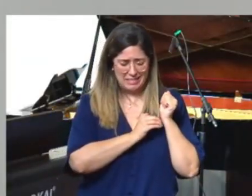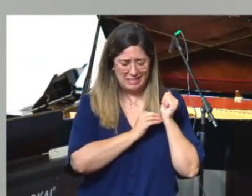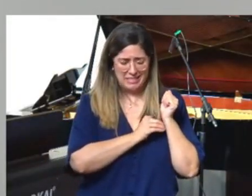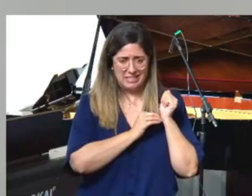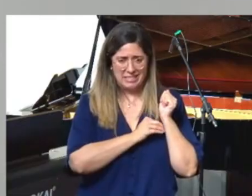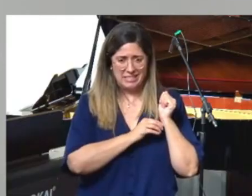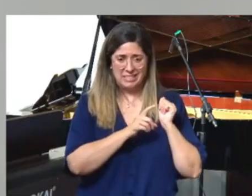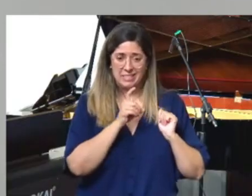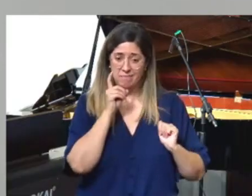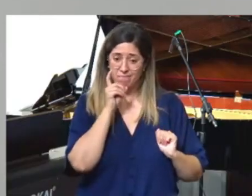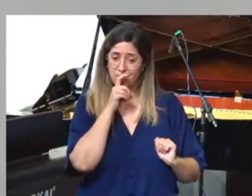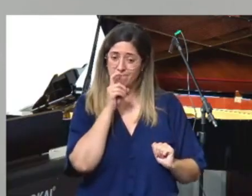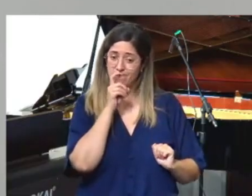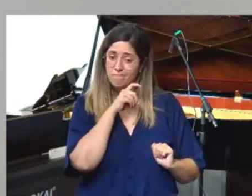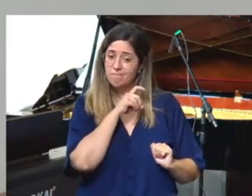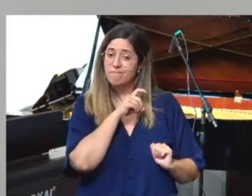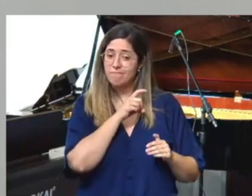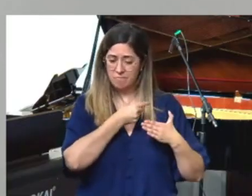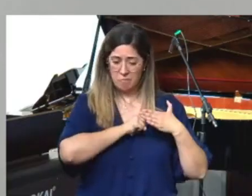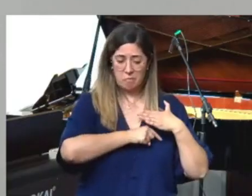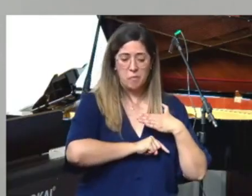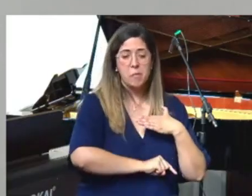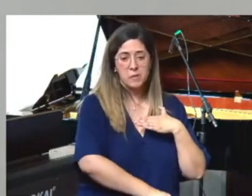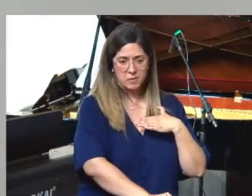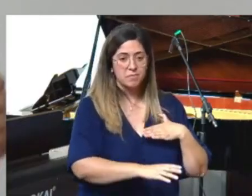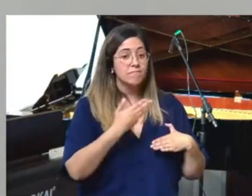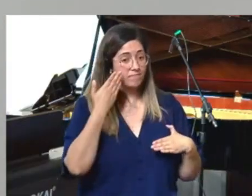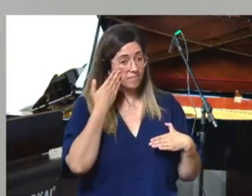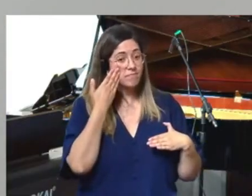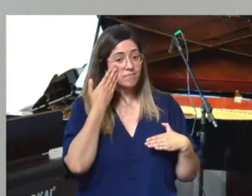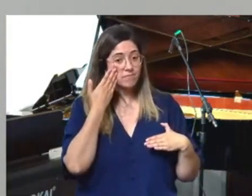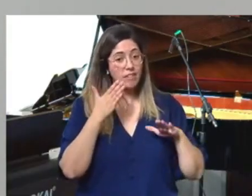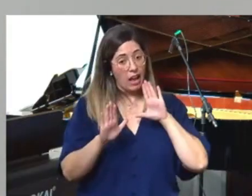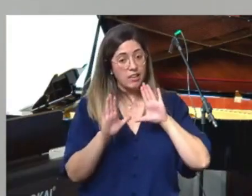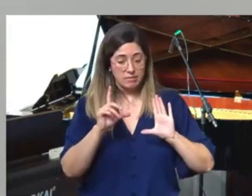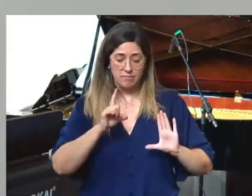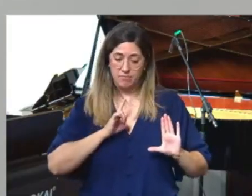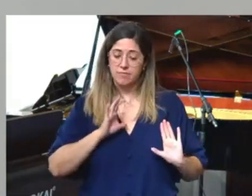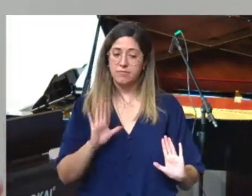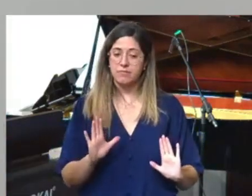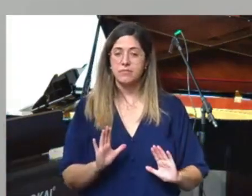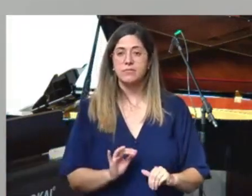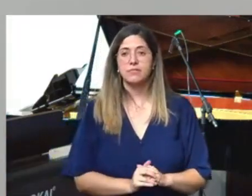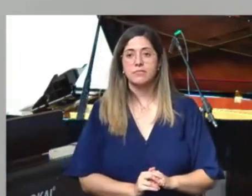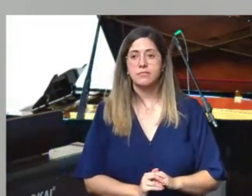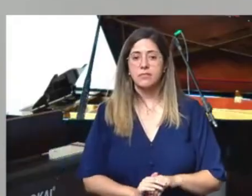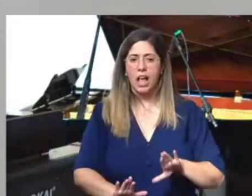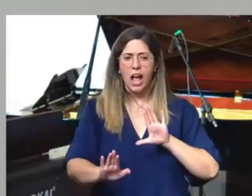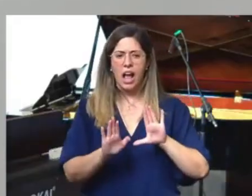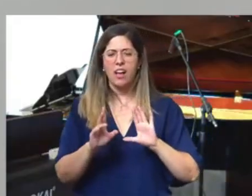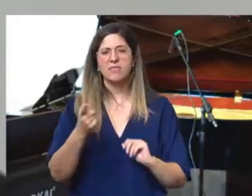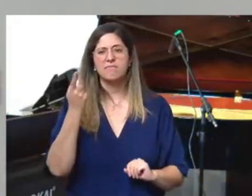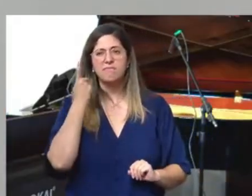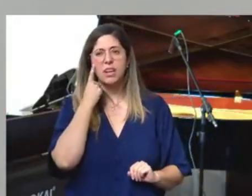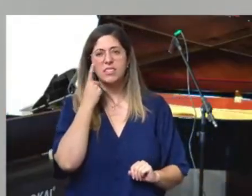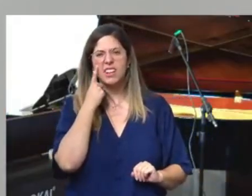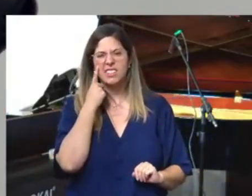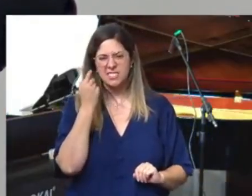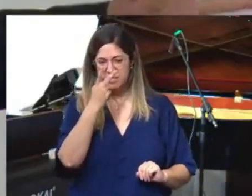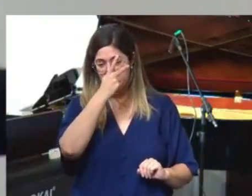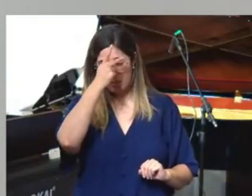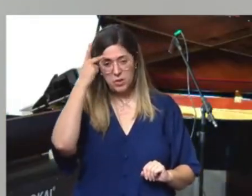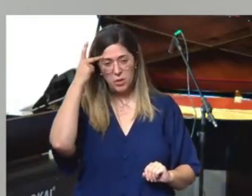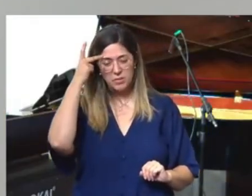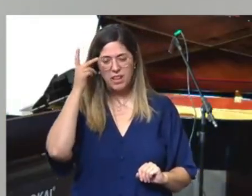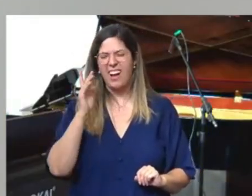coração. Uma espécie de estrutura de autoengano que nos diz: olha, nós conhecemos a sã doutrina, nós